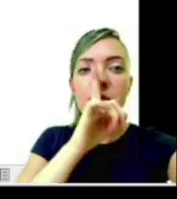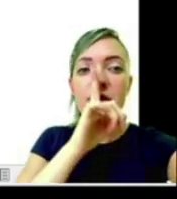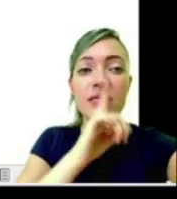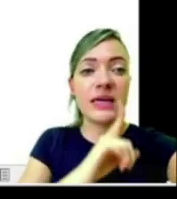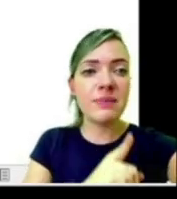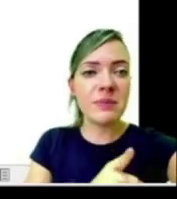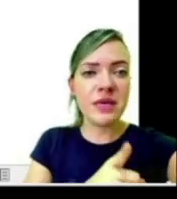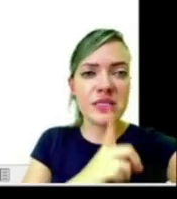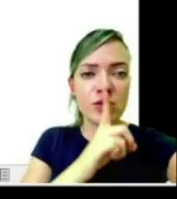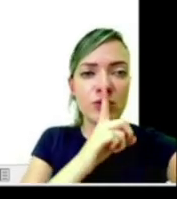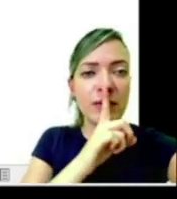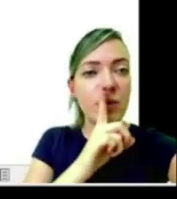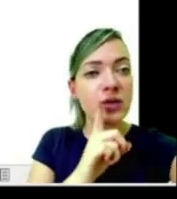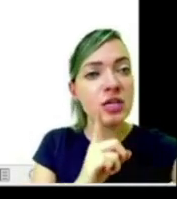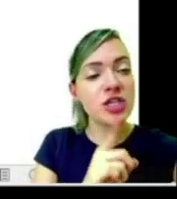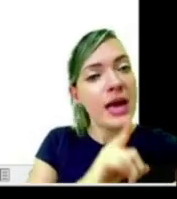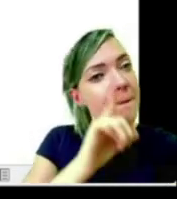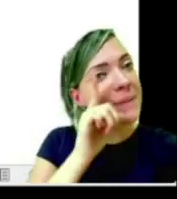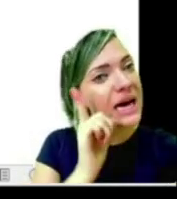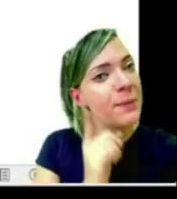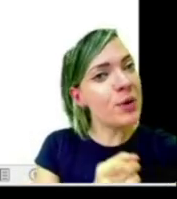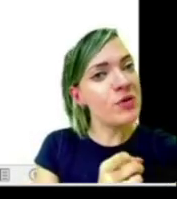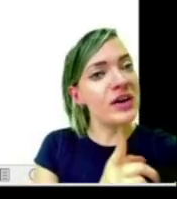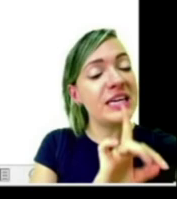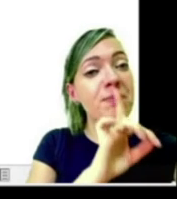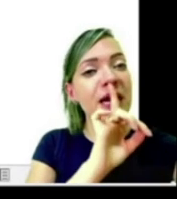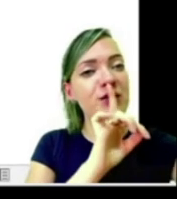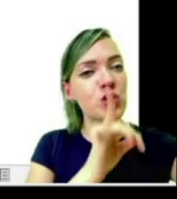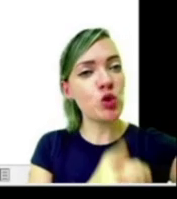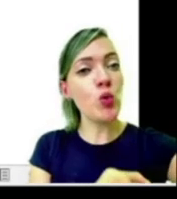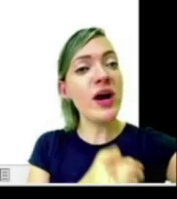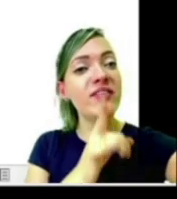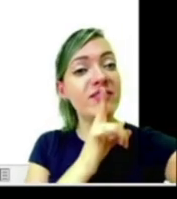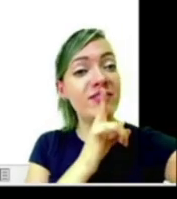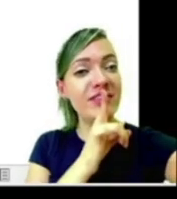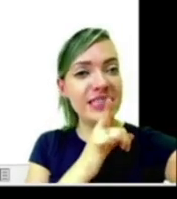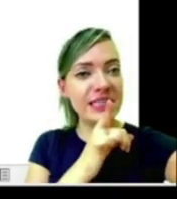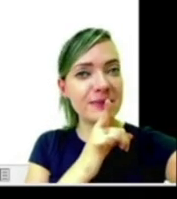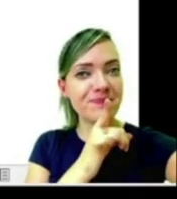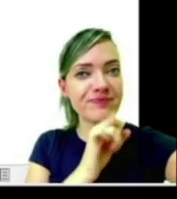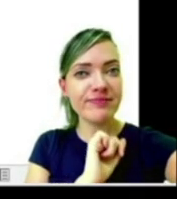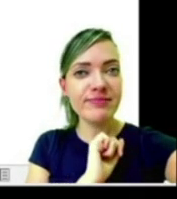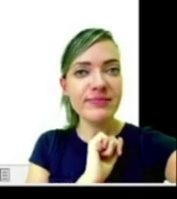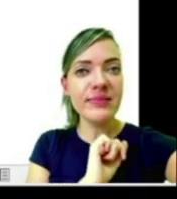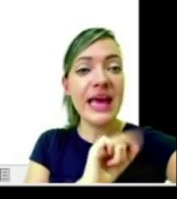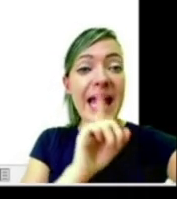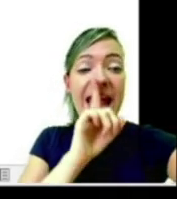e memorizarem bem, porque esse assunto é importante para a prova e para a sua vida.